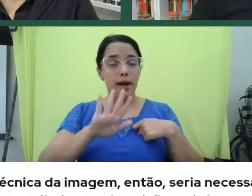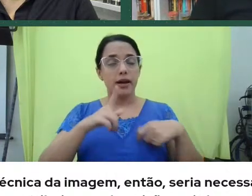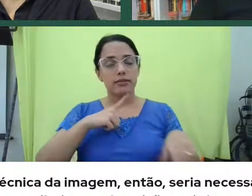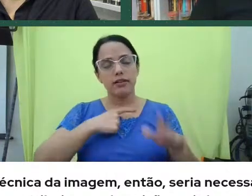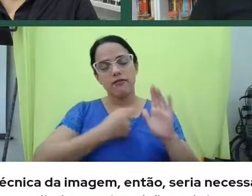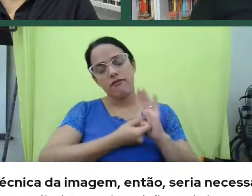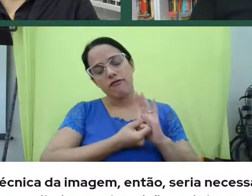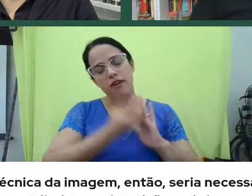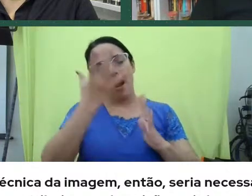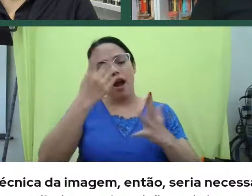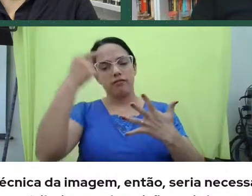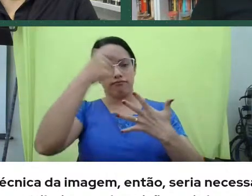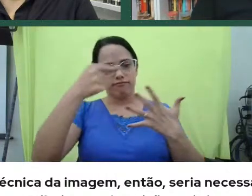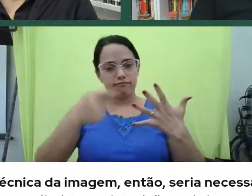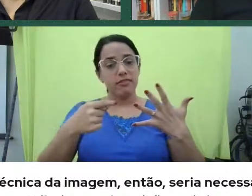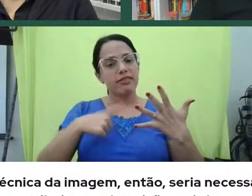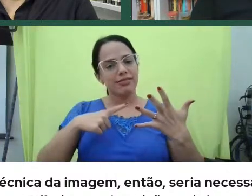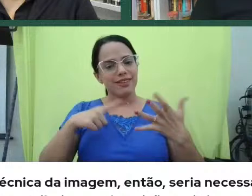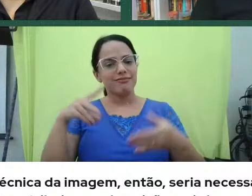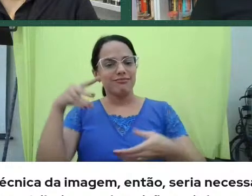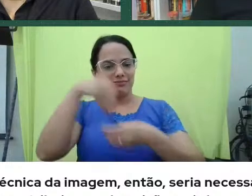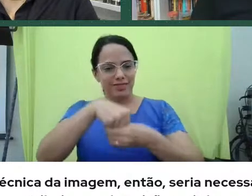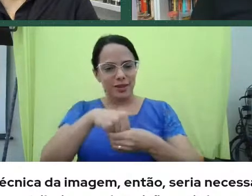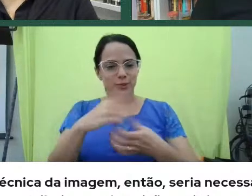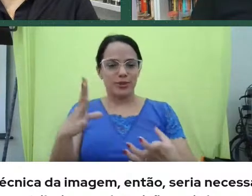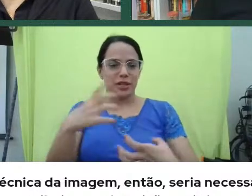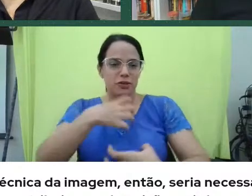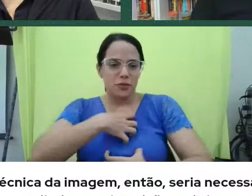dentre elas a dimensão afetiva.